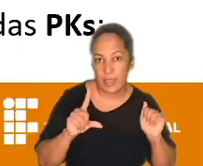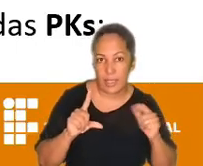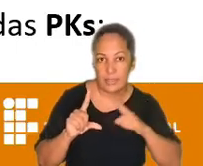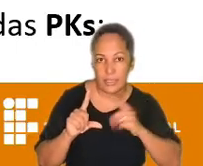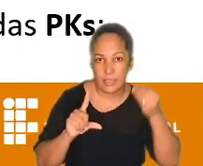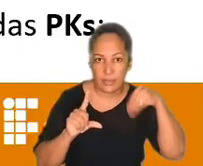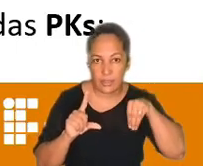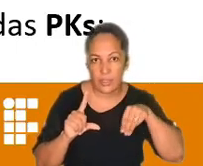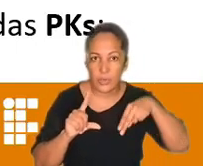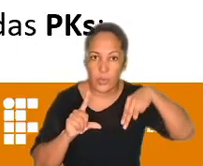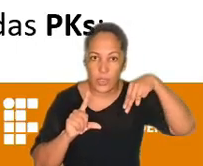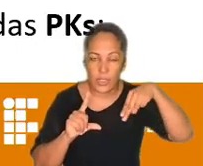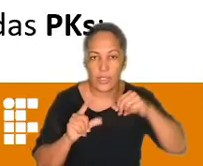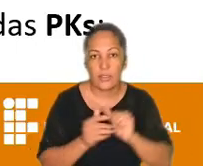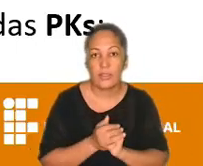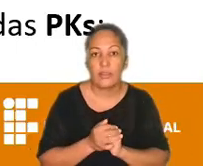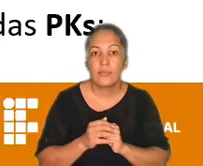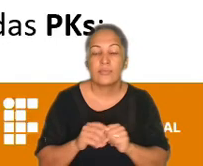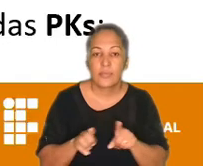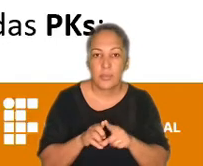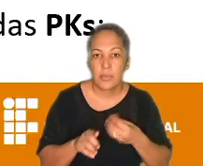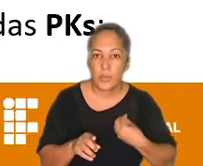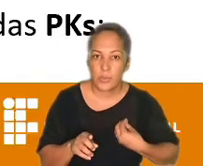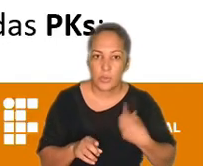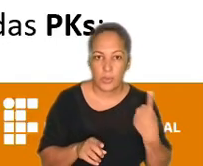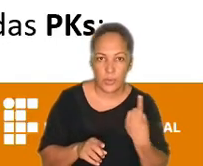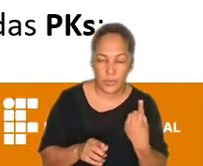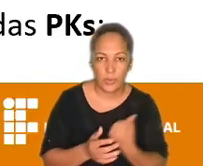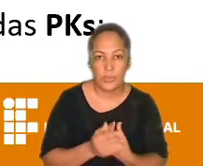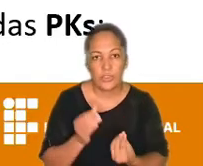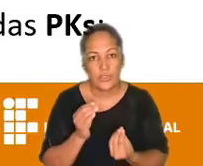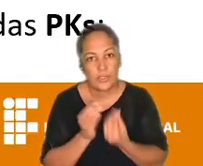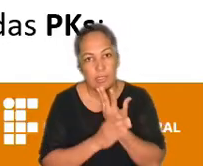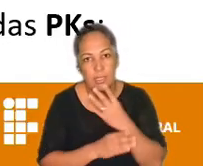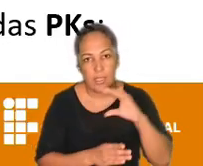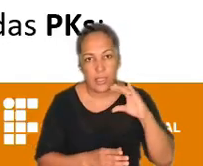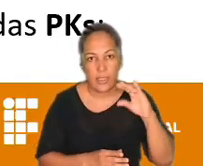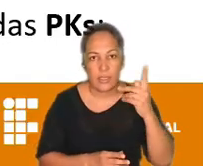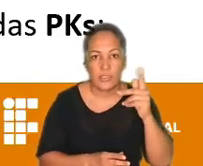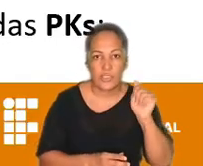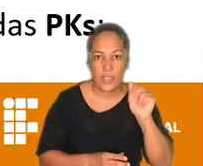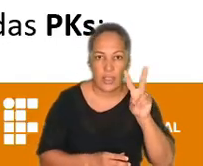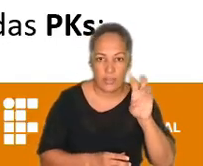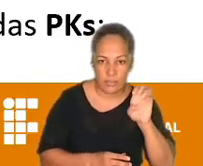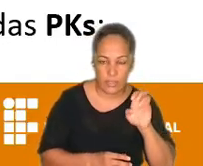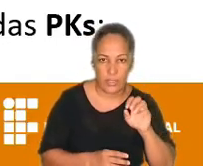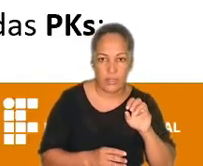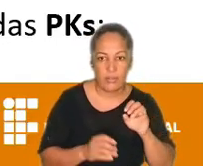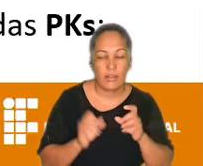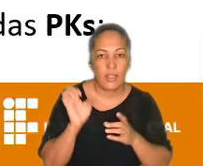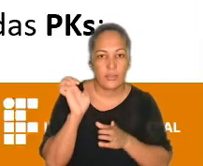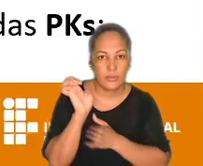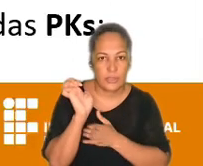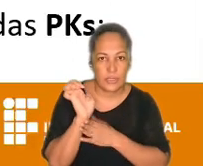com 1, certo? Então, a gente vai criar a chave estrangeira na tabela A. Minha mãozinha aqui, ó, lado esquerdo do vídeo, tá bom? Então,